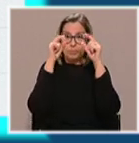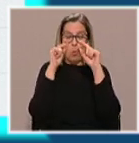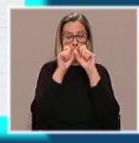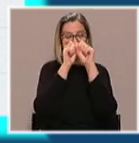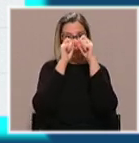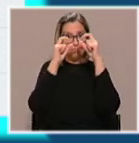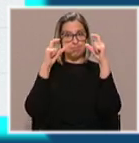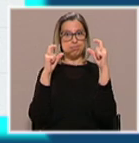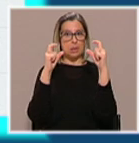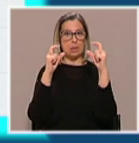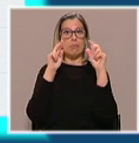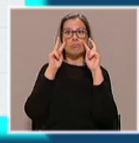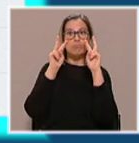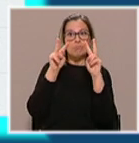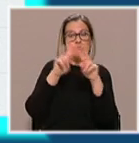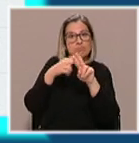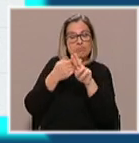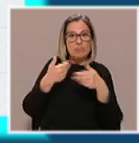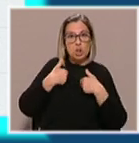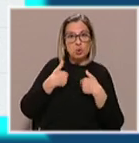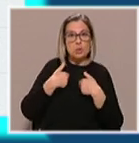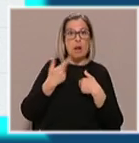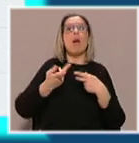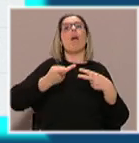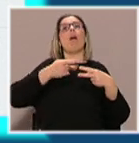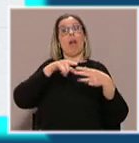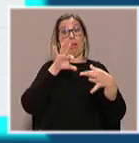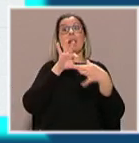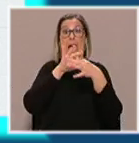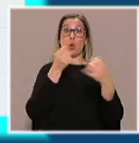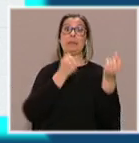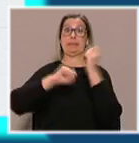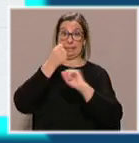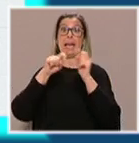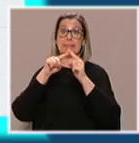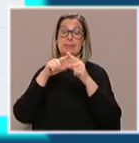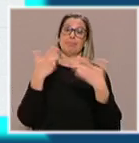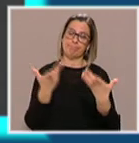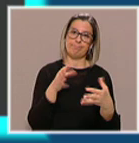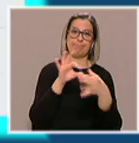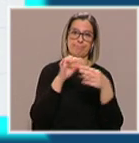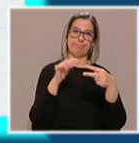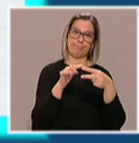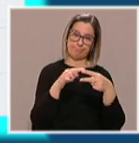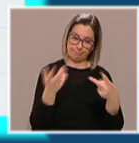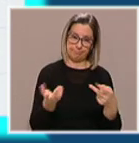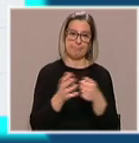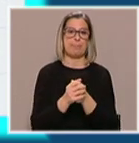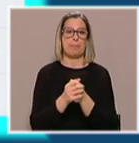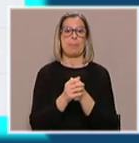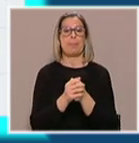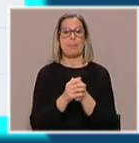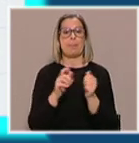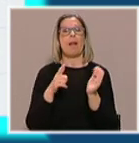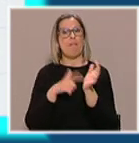Então estará associado a uma situação de stress, sistema simpático. Ainda nos faltam mais